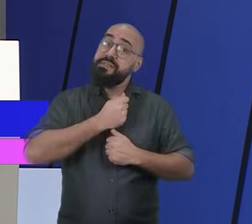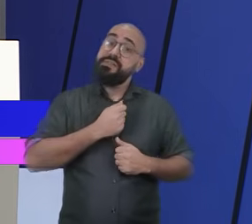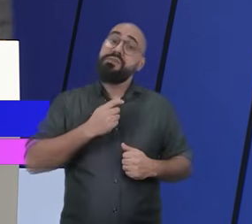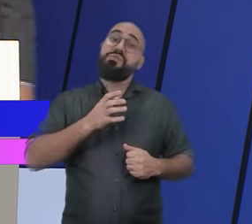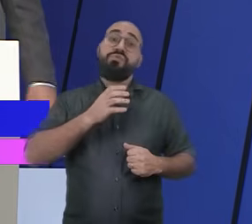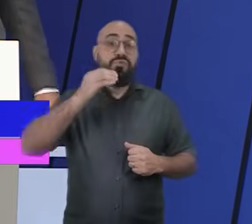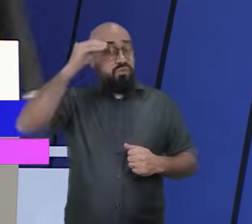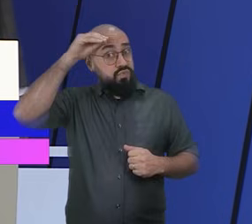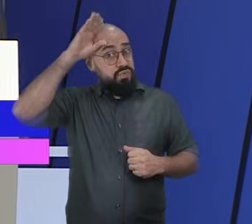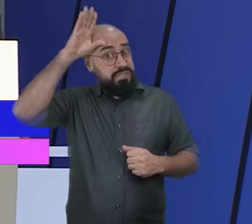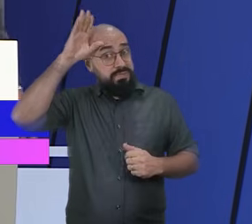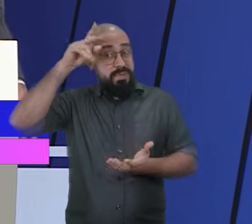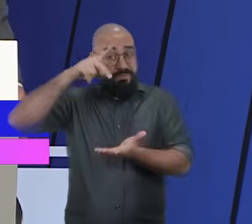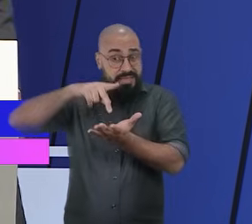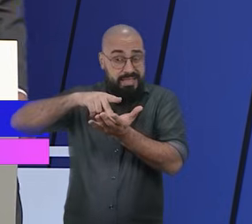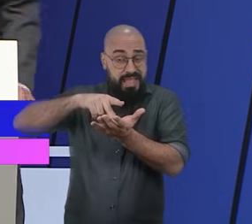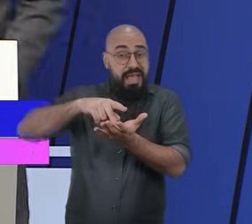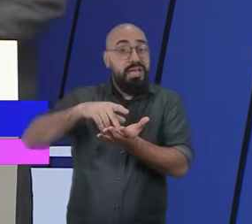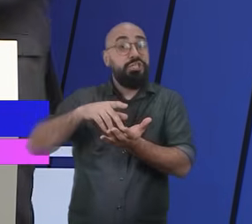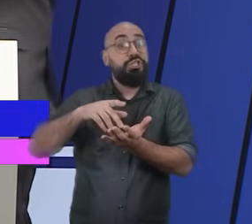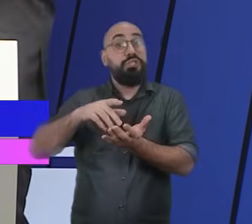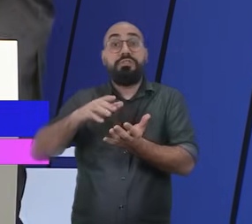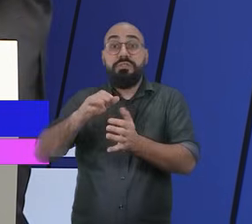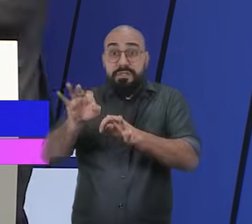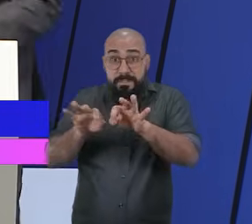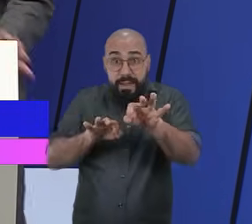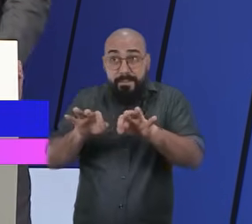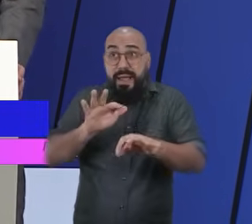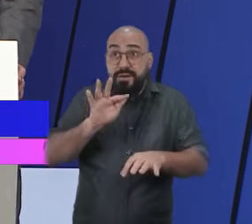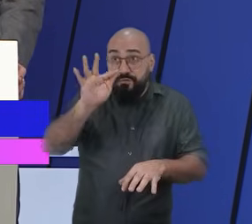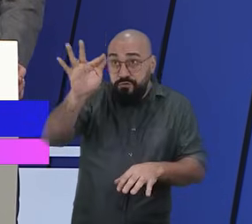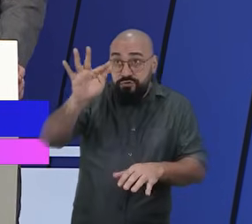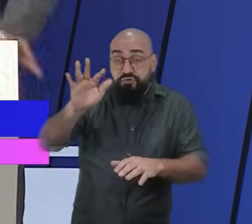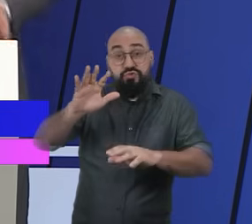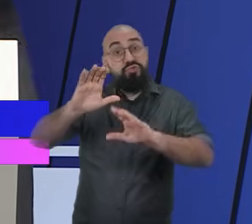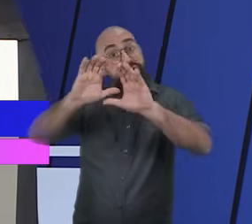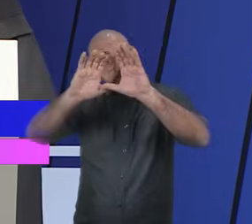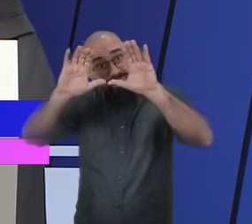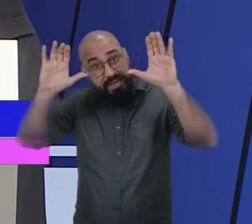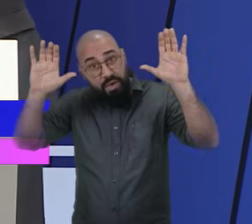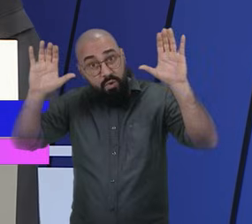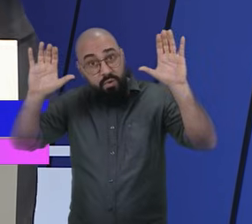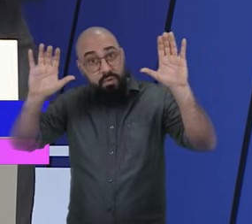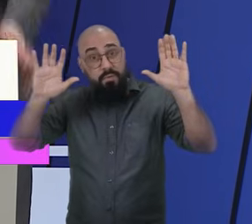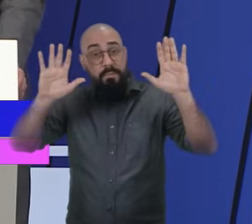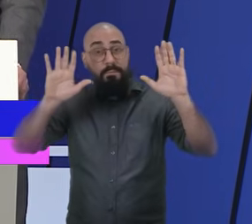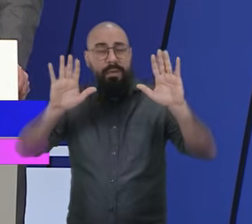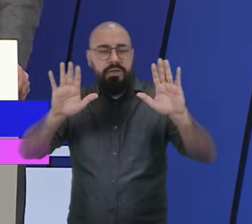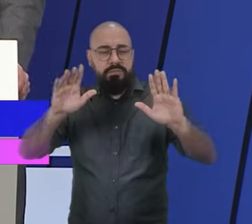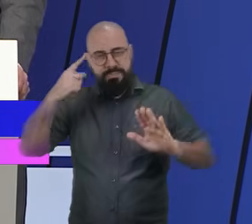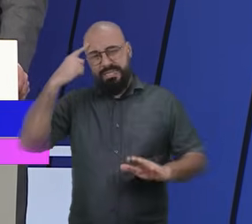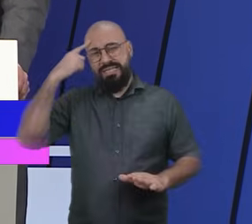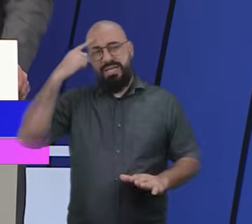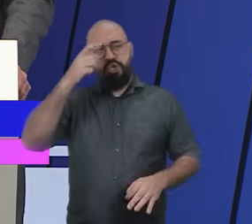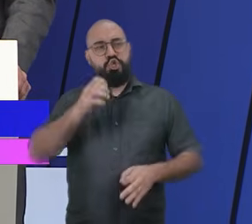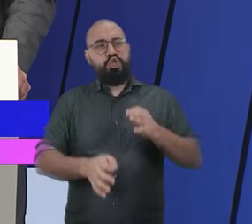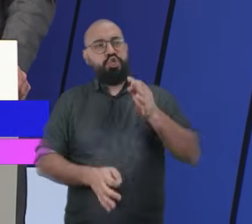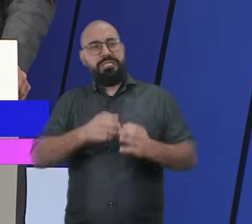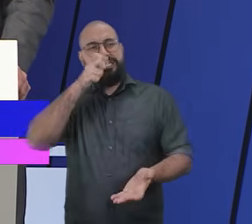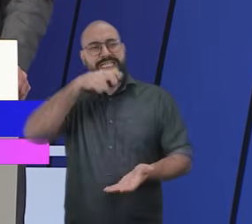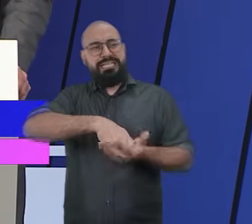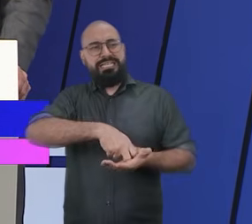se preparem para a eternidade. Então, tendo isso em conta, pensar na justiça divina parece algo